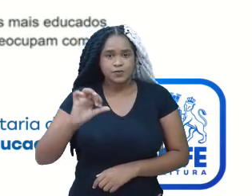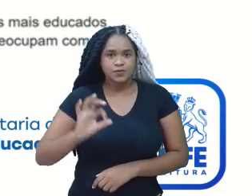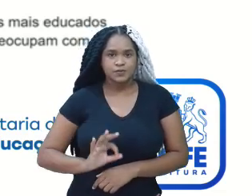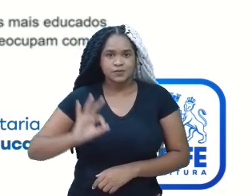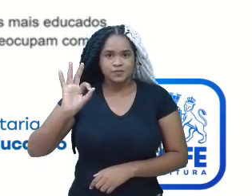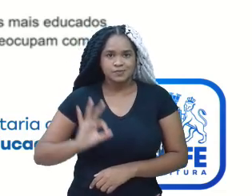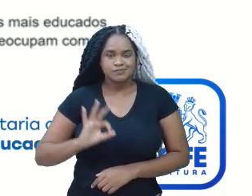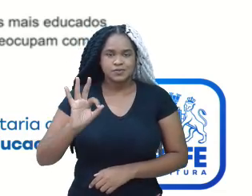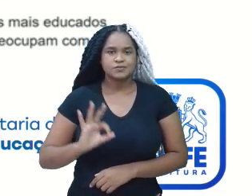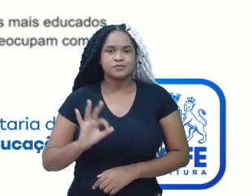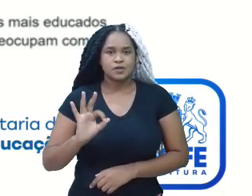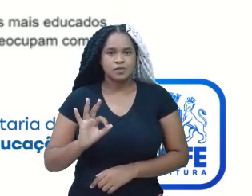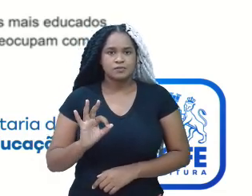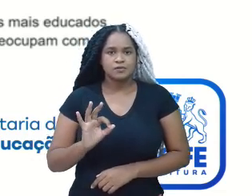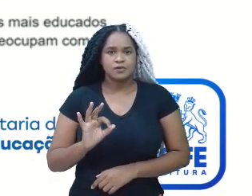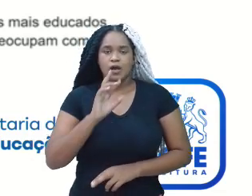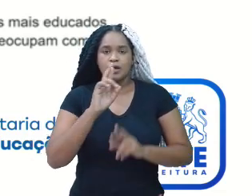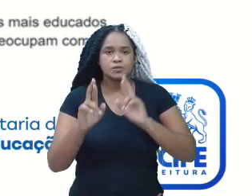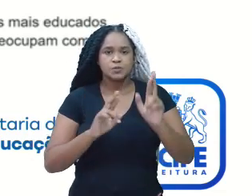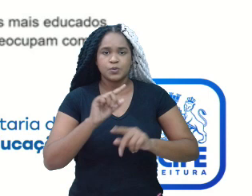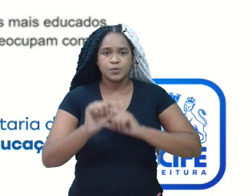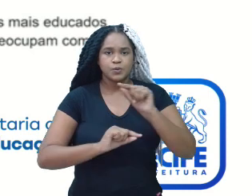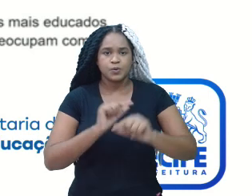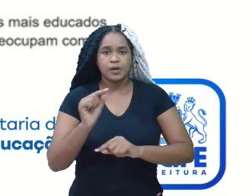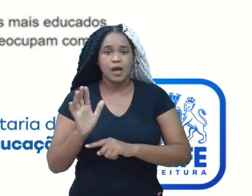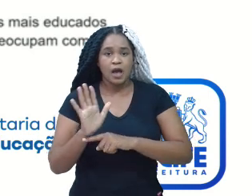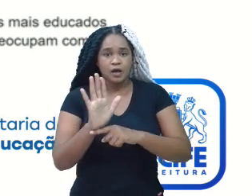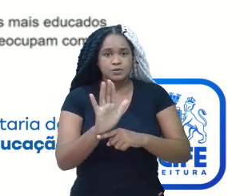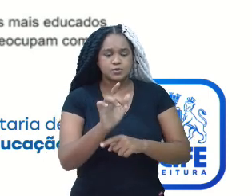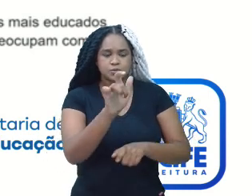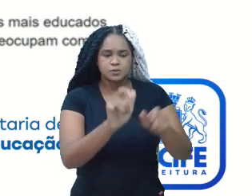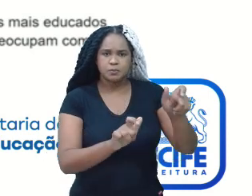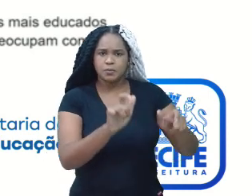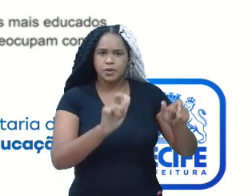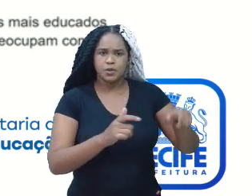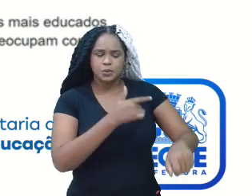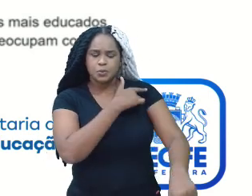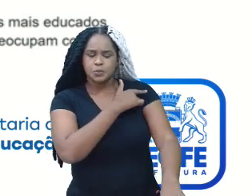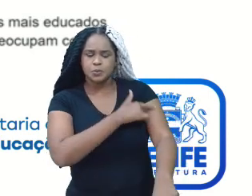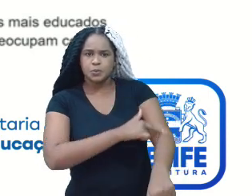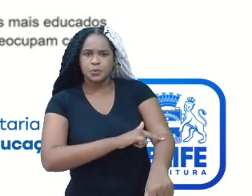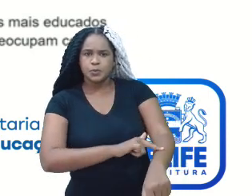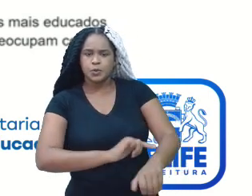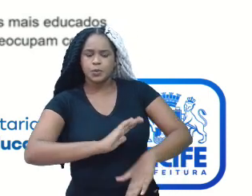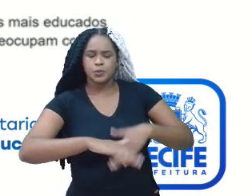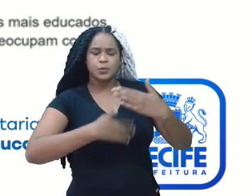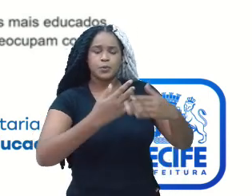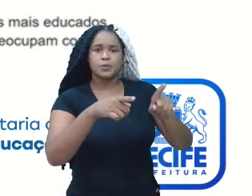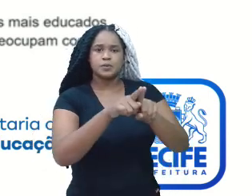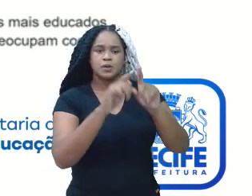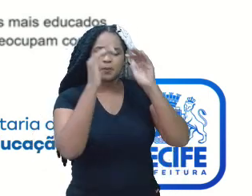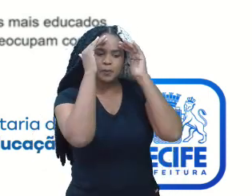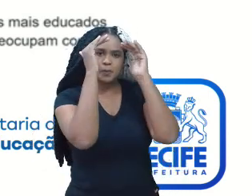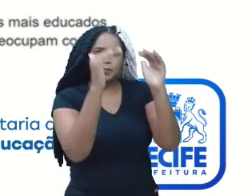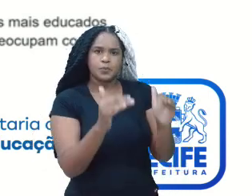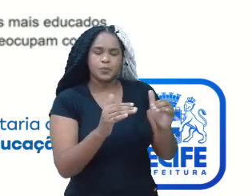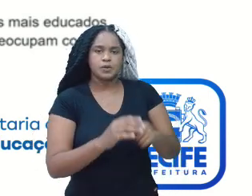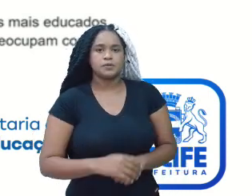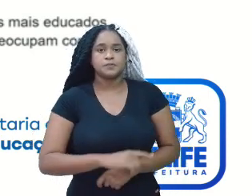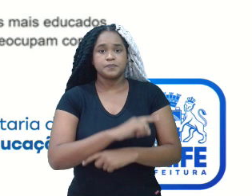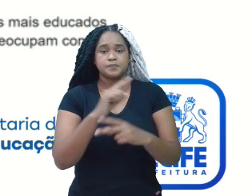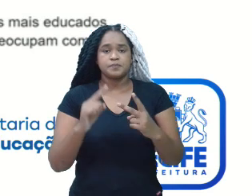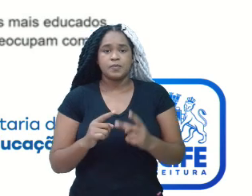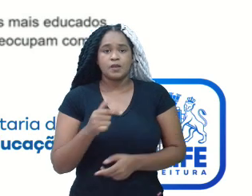42,9% apontaram que ajuda a formar cidadãos mais educados e respeitosos. Com